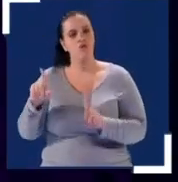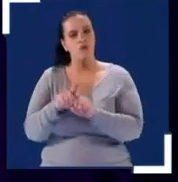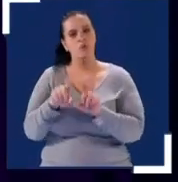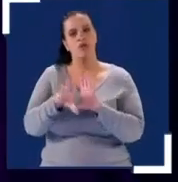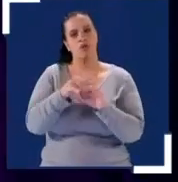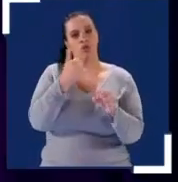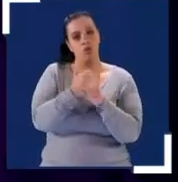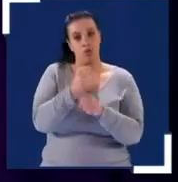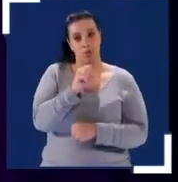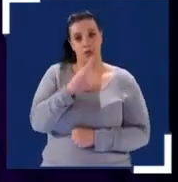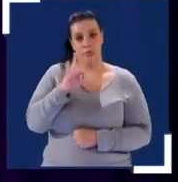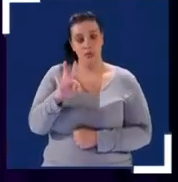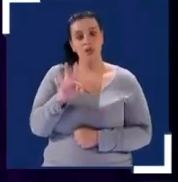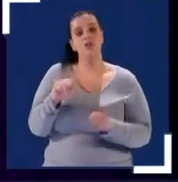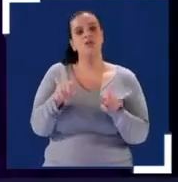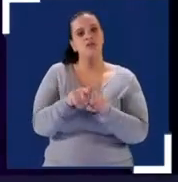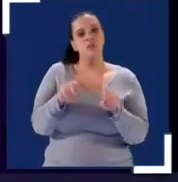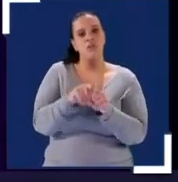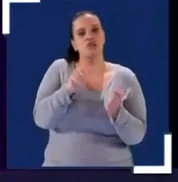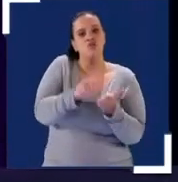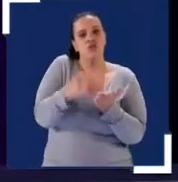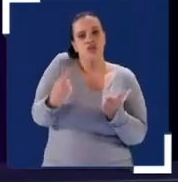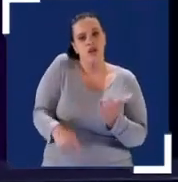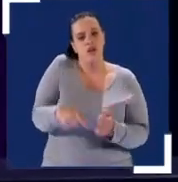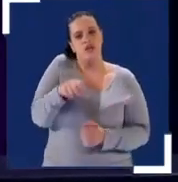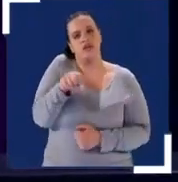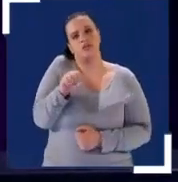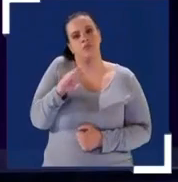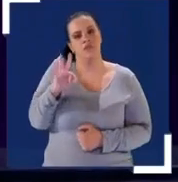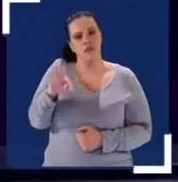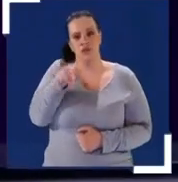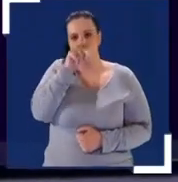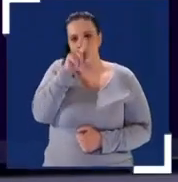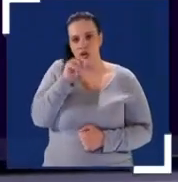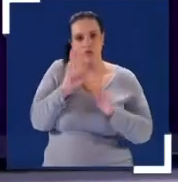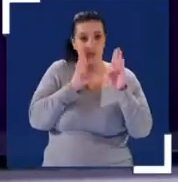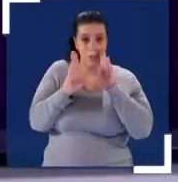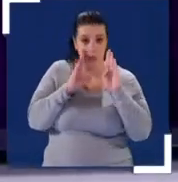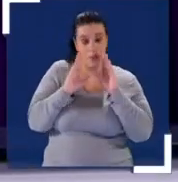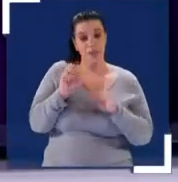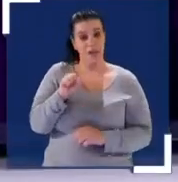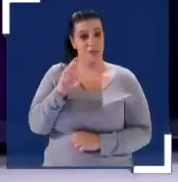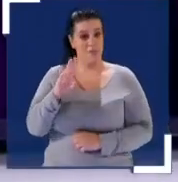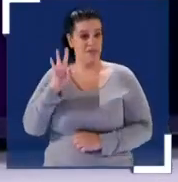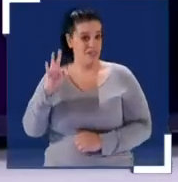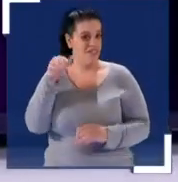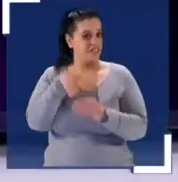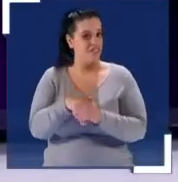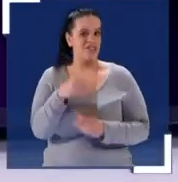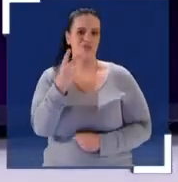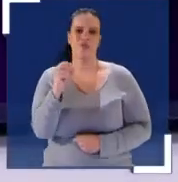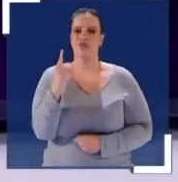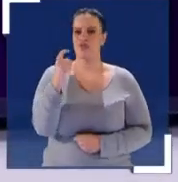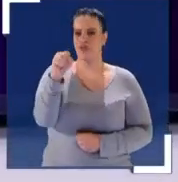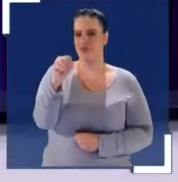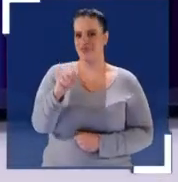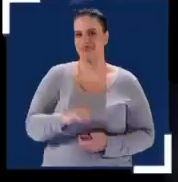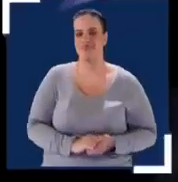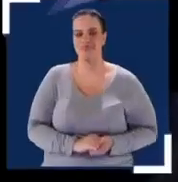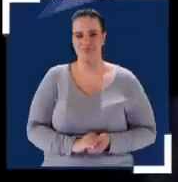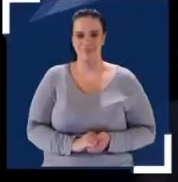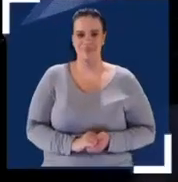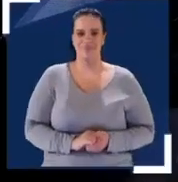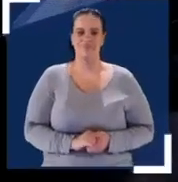no YouTube e contas do jornalismo do SBT no Twitter e Facebook. SBT Eleições 2018.